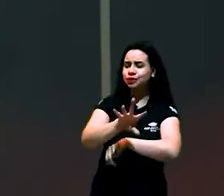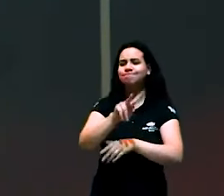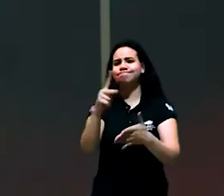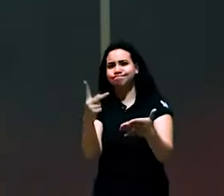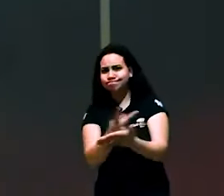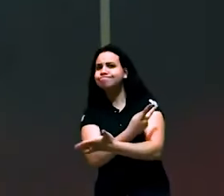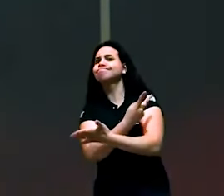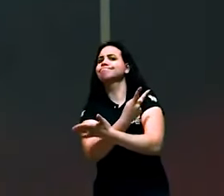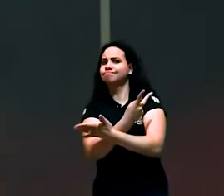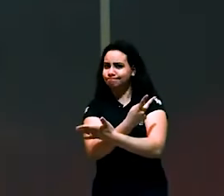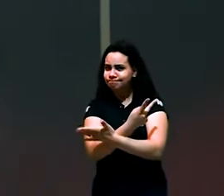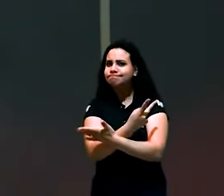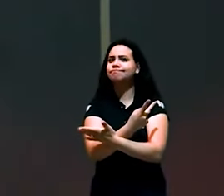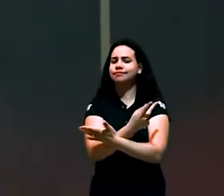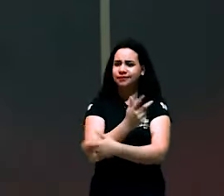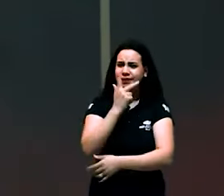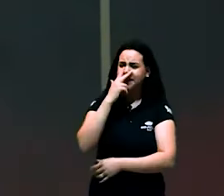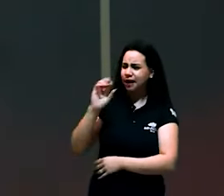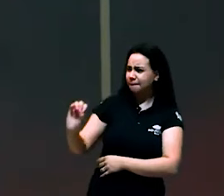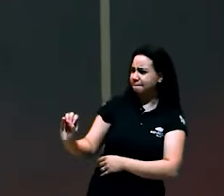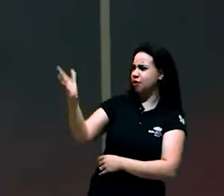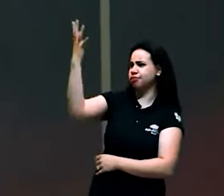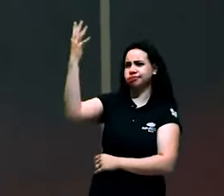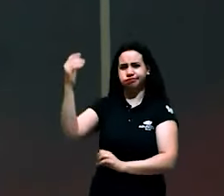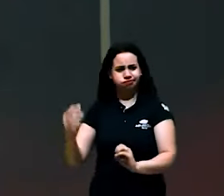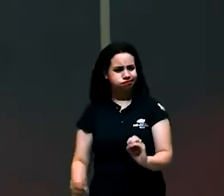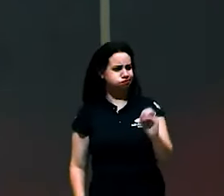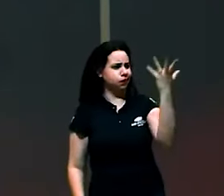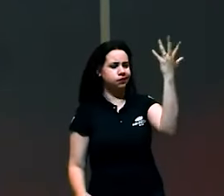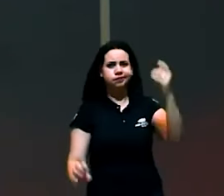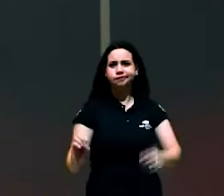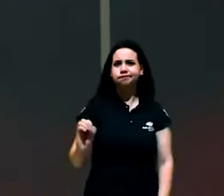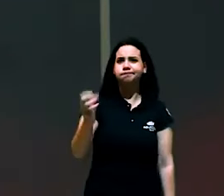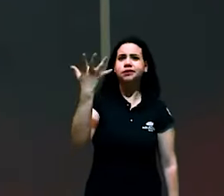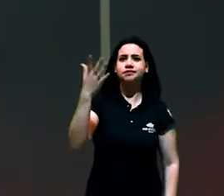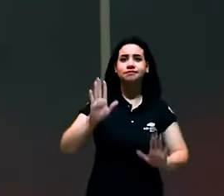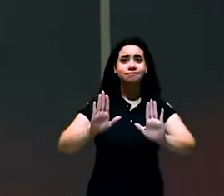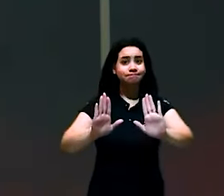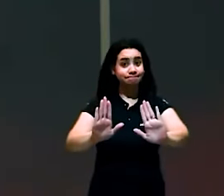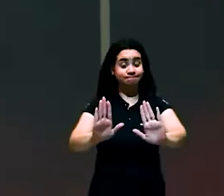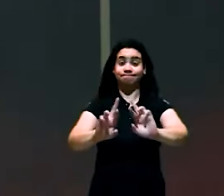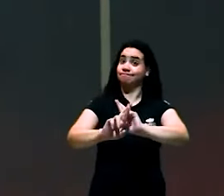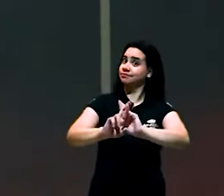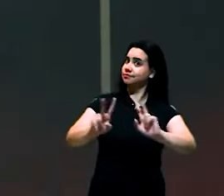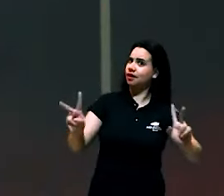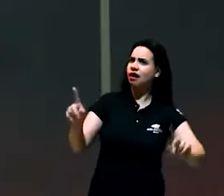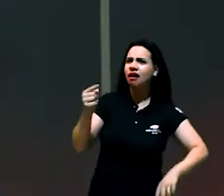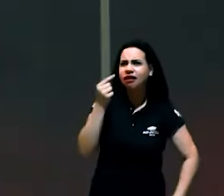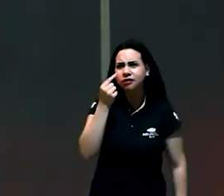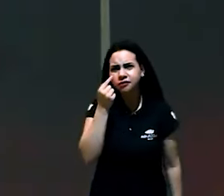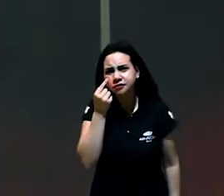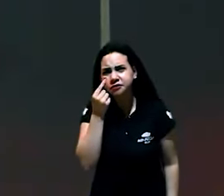um montão de manifestações e a gente olha um pouco, pensa e